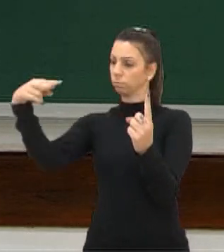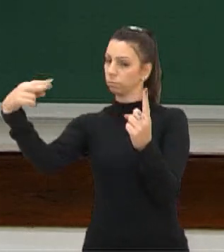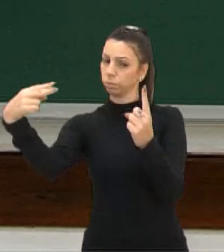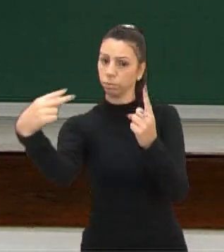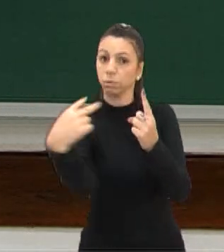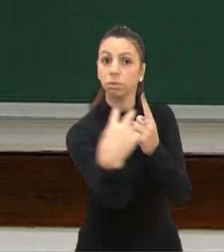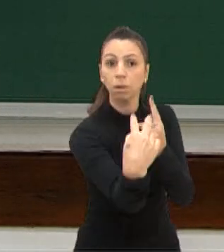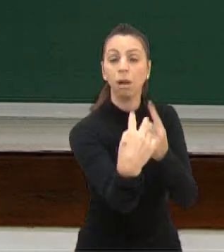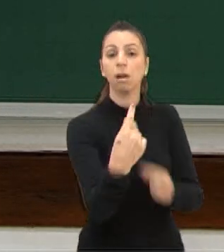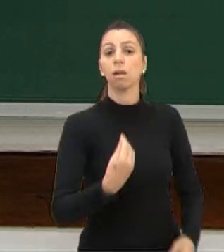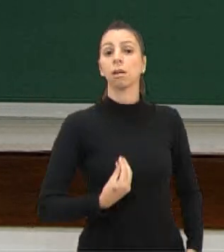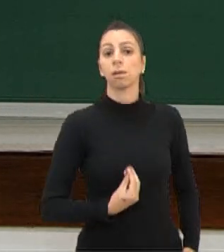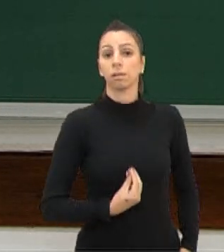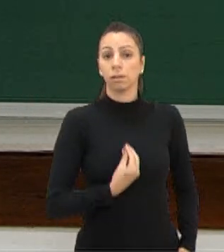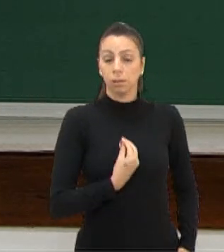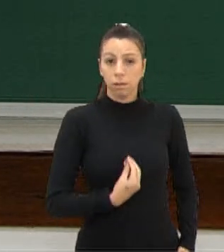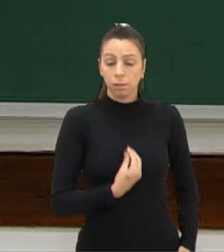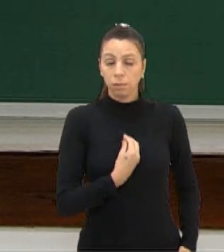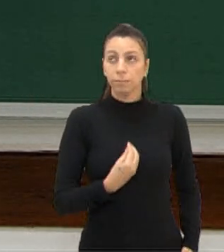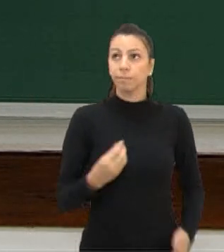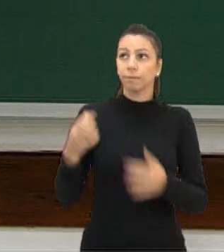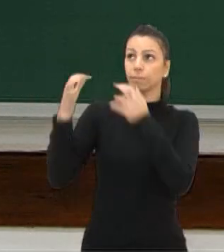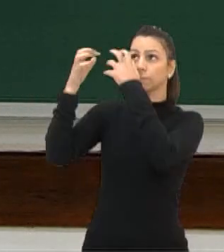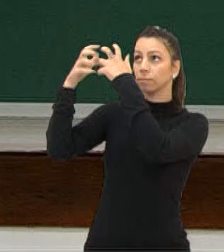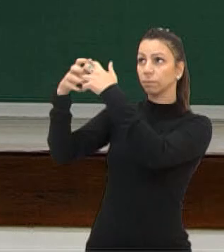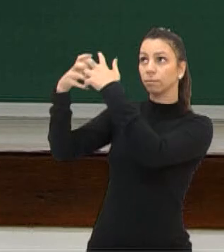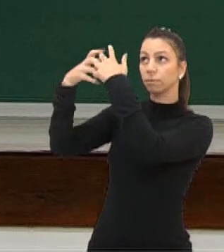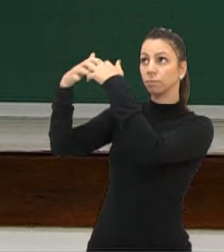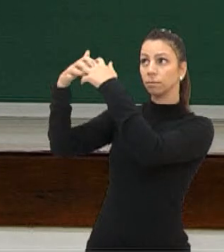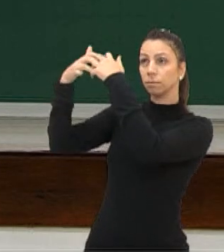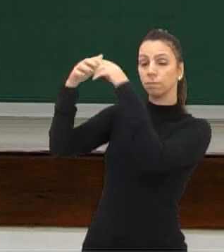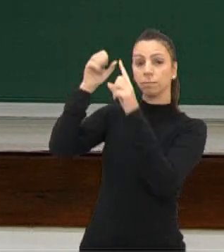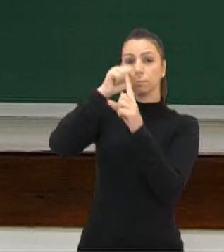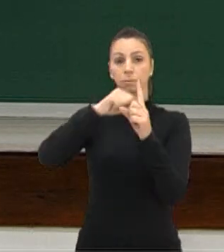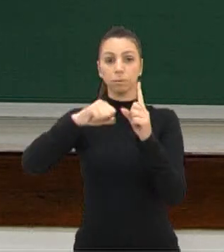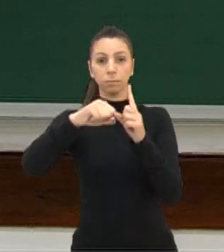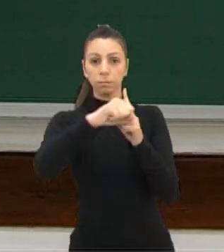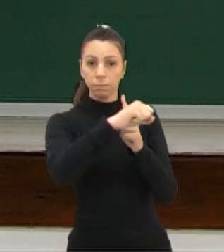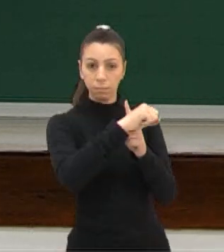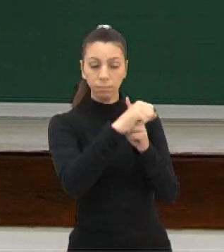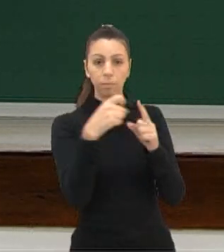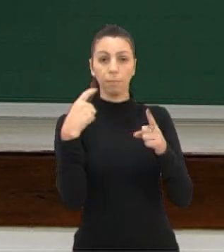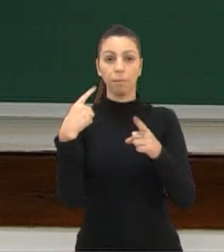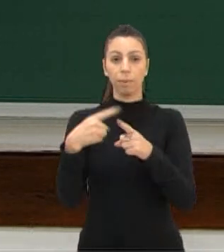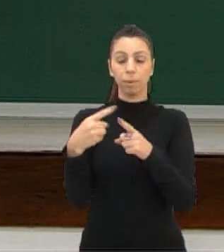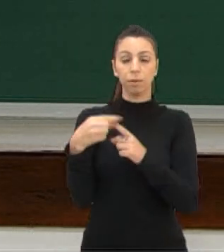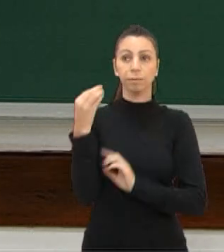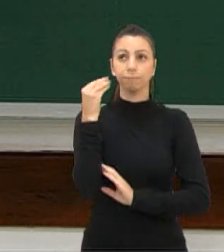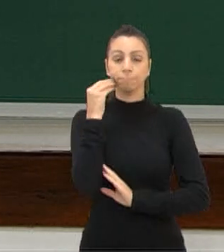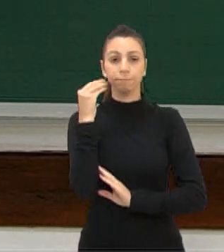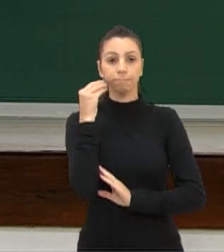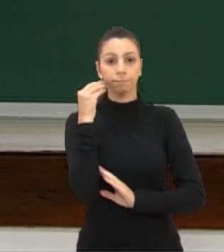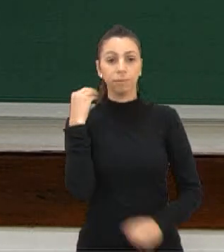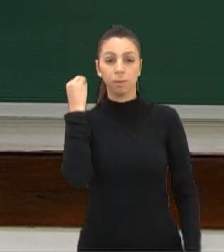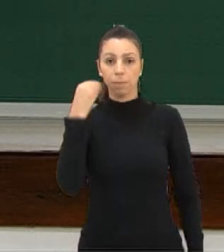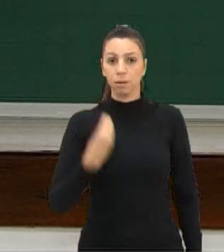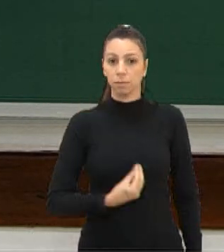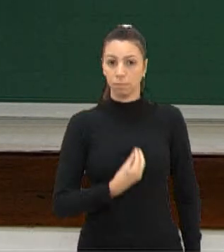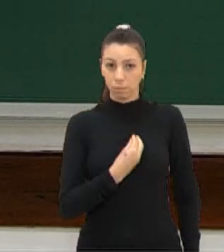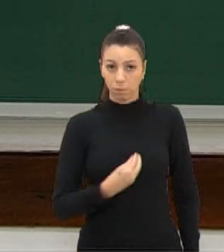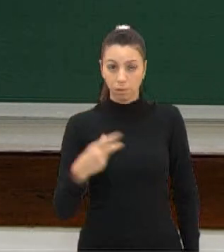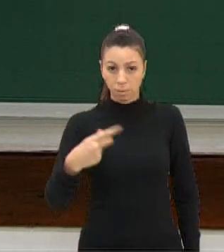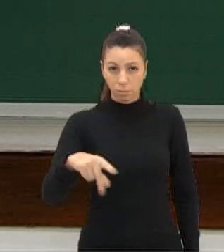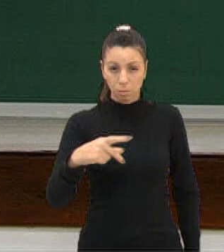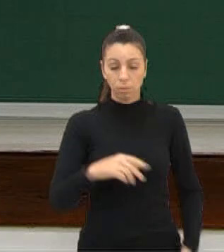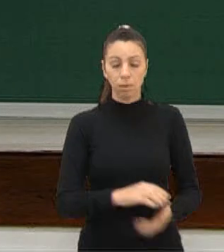você está fazendo o que eles chamam de imaginação sociológica. Porque você está tentando, a partir da sua própria experiência de vida, você